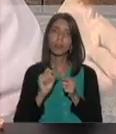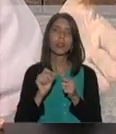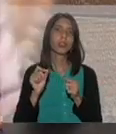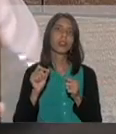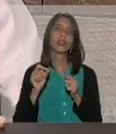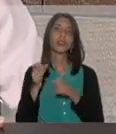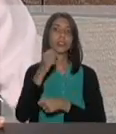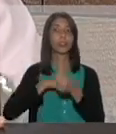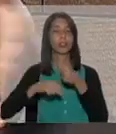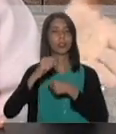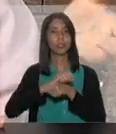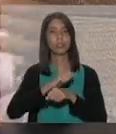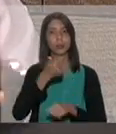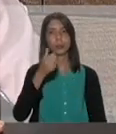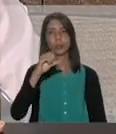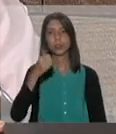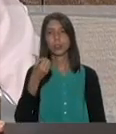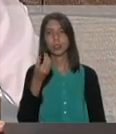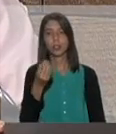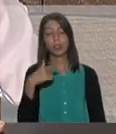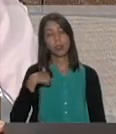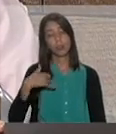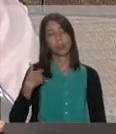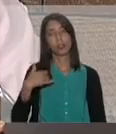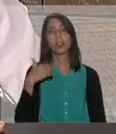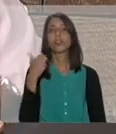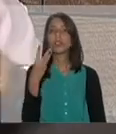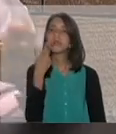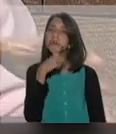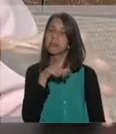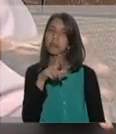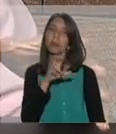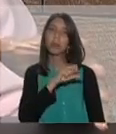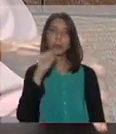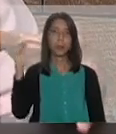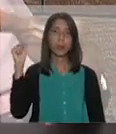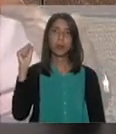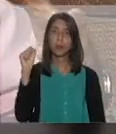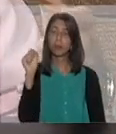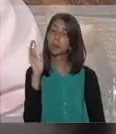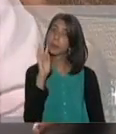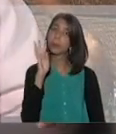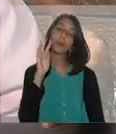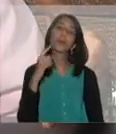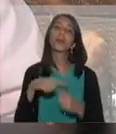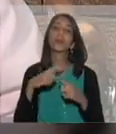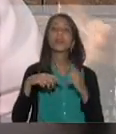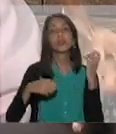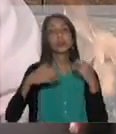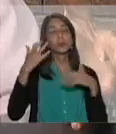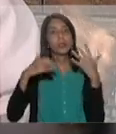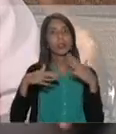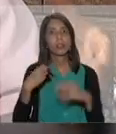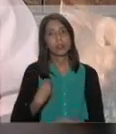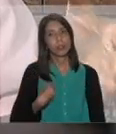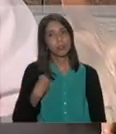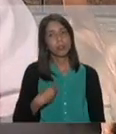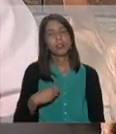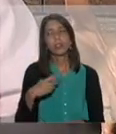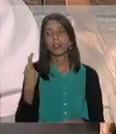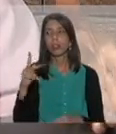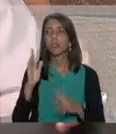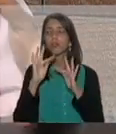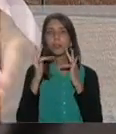galo, na década de 60, eu tinha 13 anos, quando ele sagrou-se campeão. Isso é muito interessante, que nós vamos abordar a vida de uma